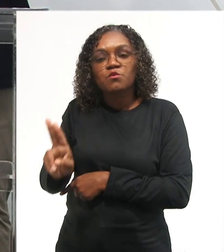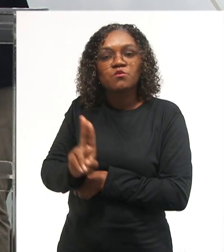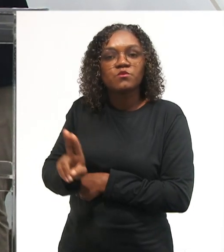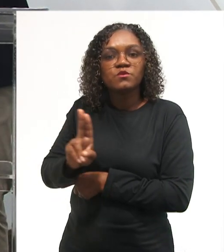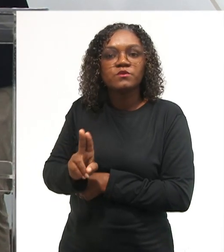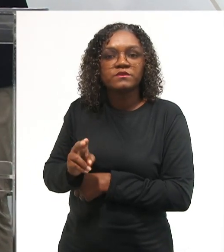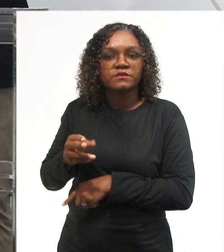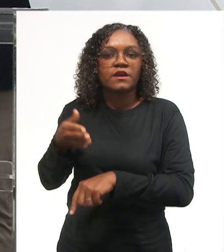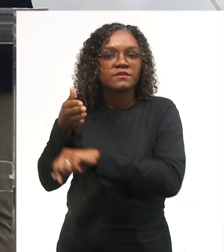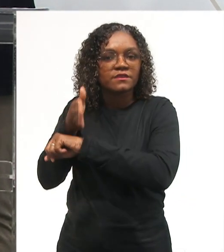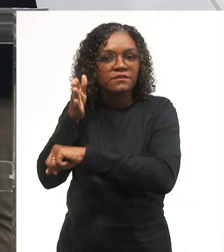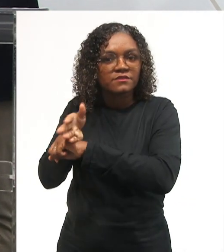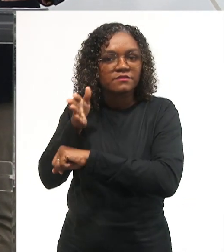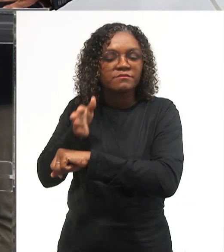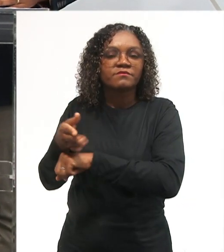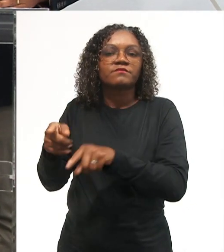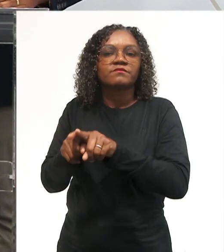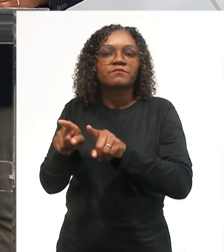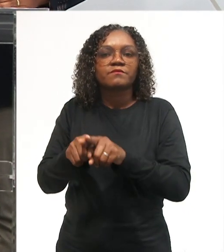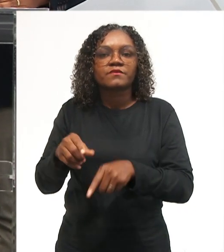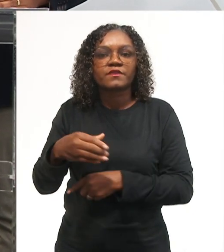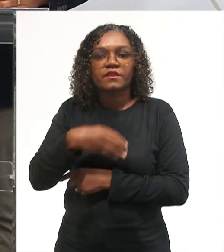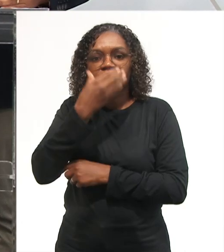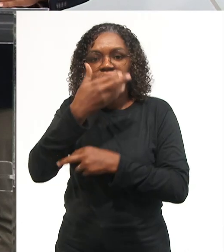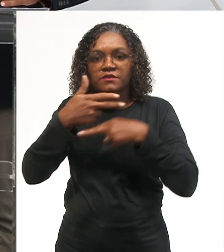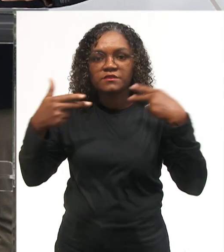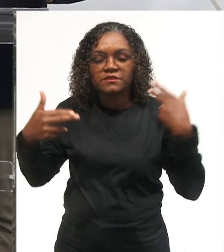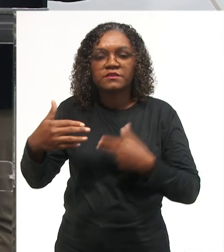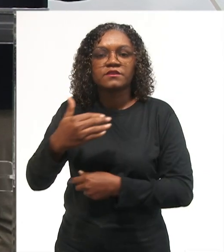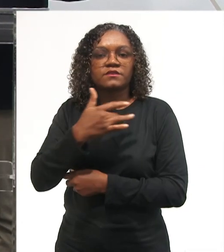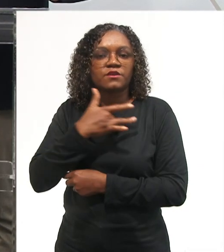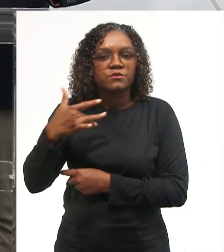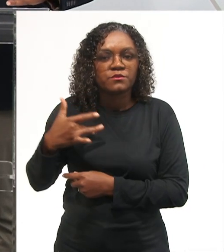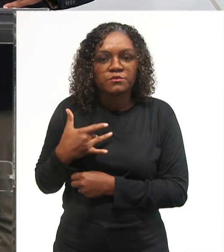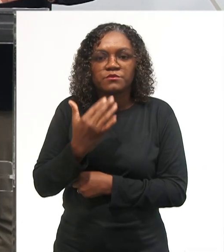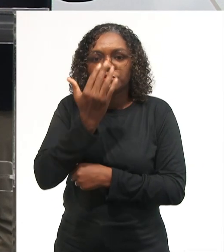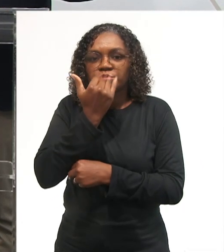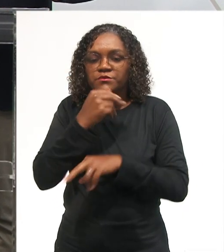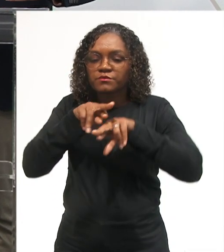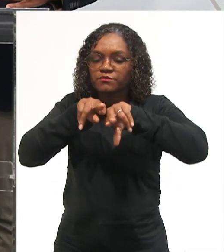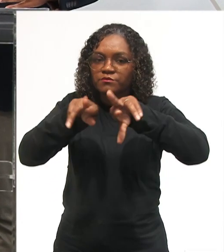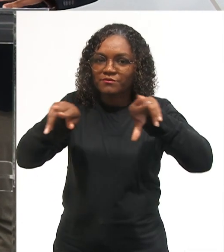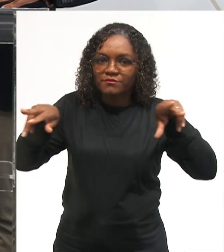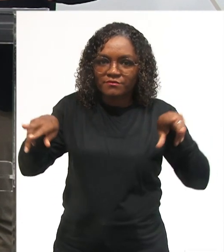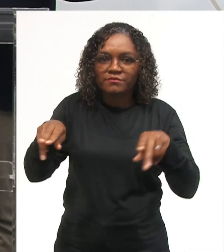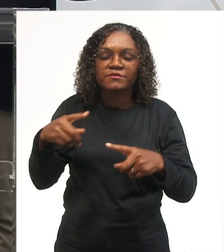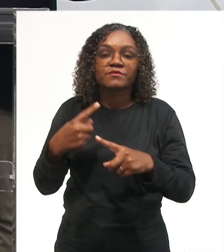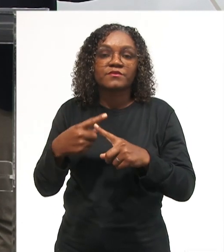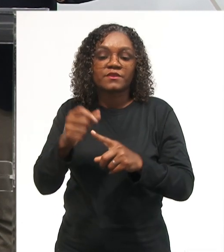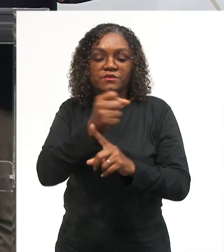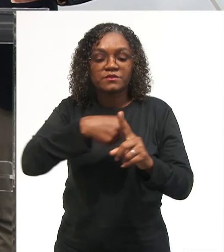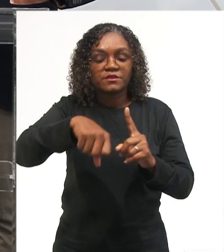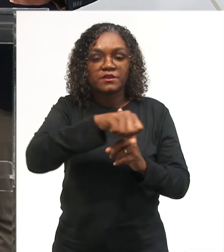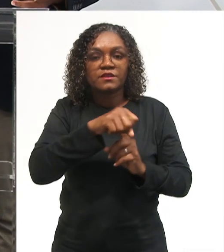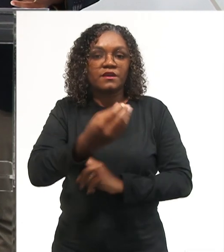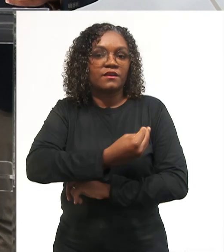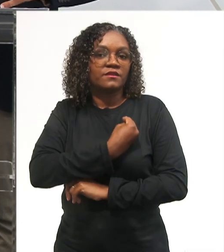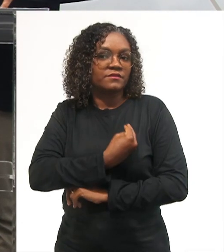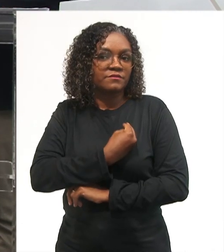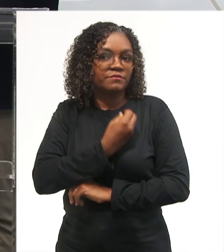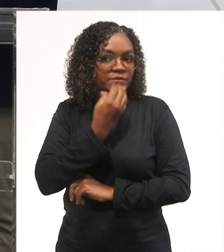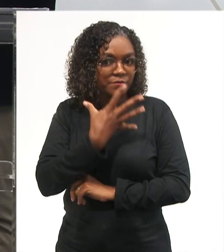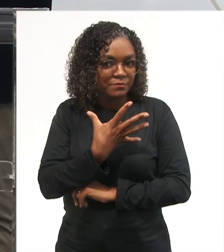fácil, né, esses alimentos tão importantes para a nossa existência, para a nossa subsistência, né, que são os produtos da